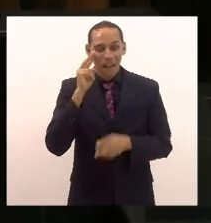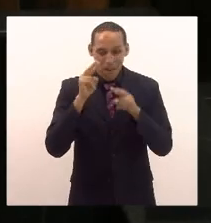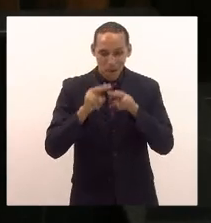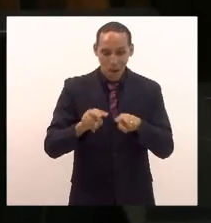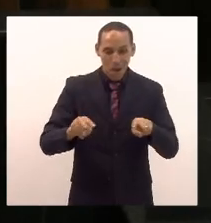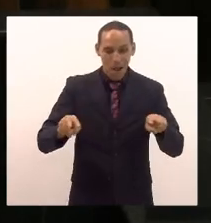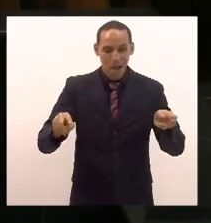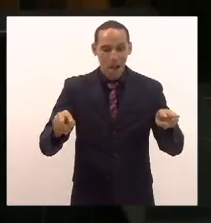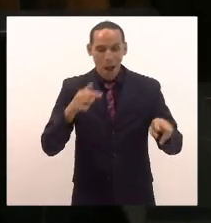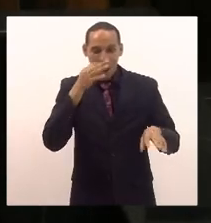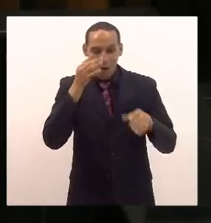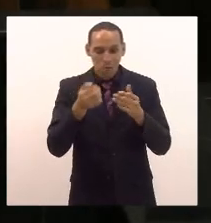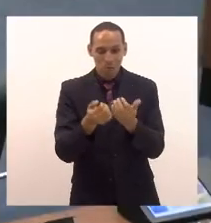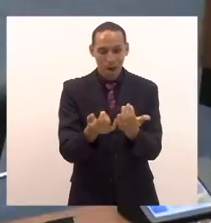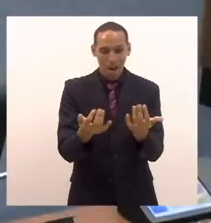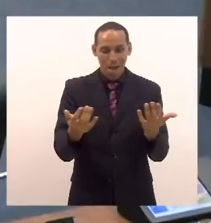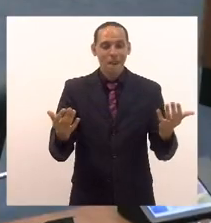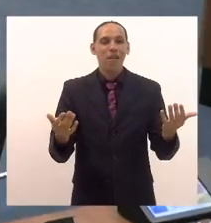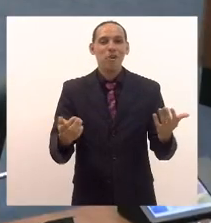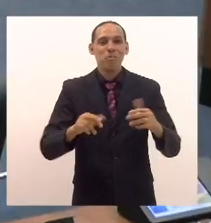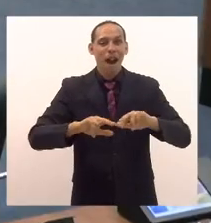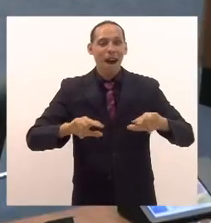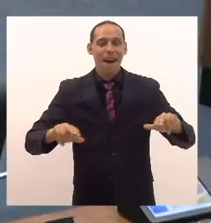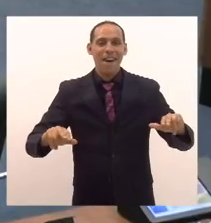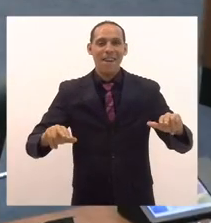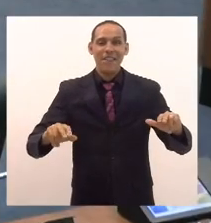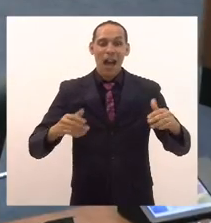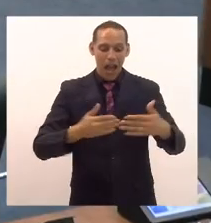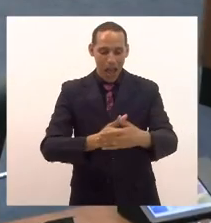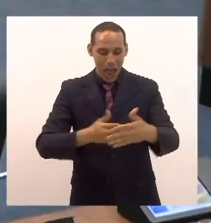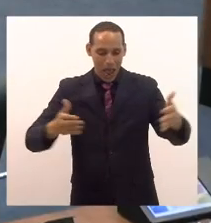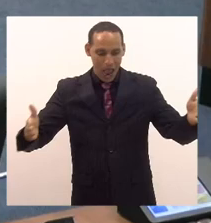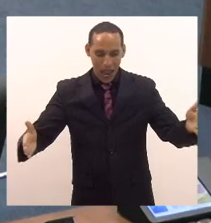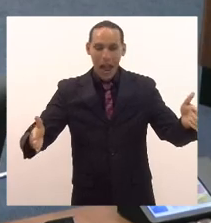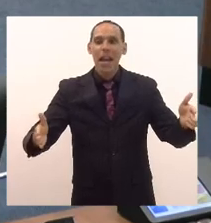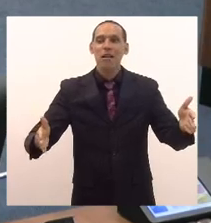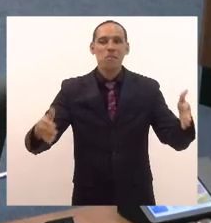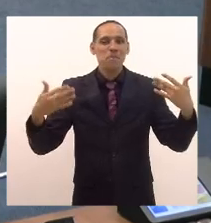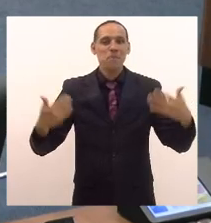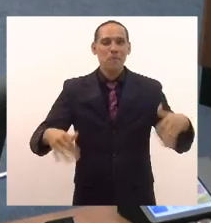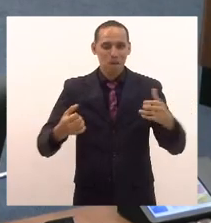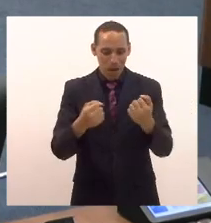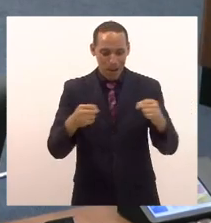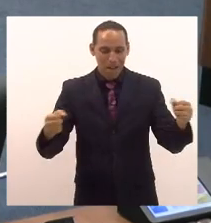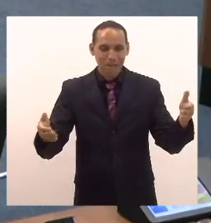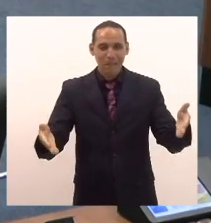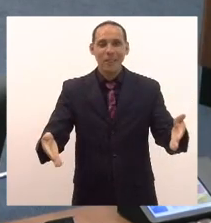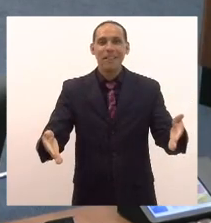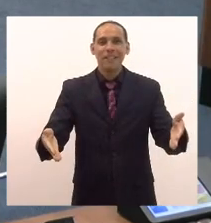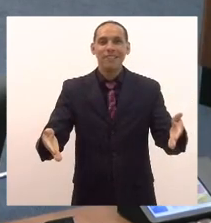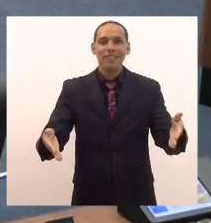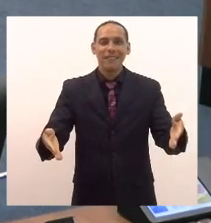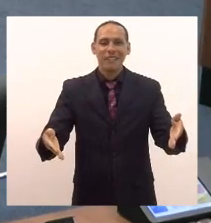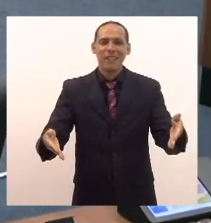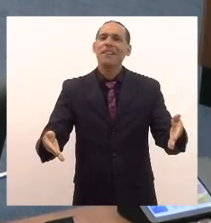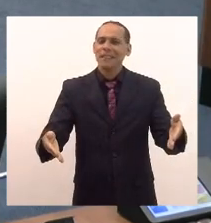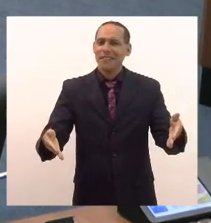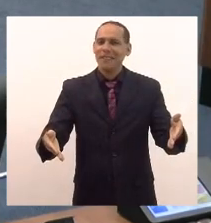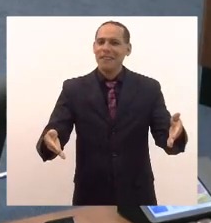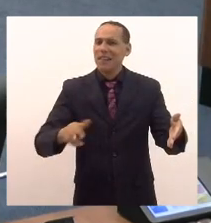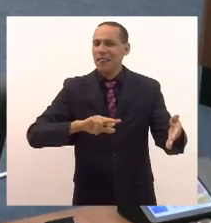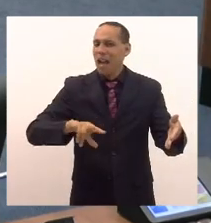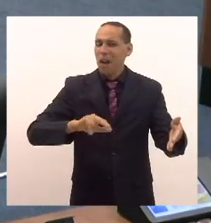com tantas flores e é uma caixa viu só senhora fez uma caixa grande que necessariamente